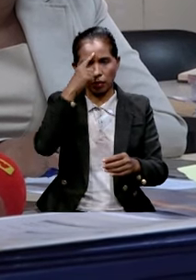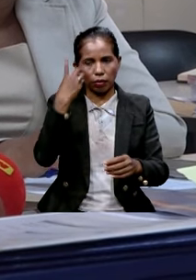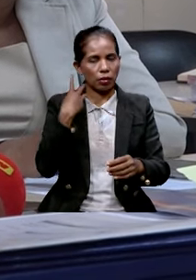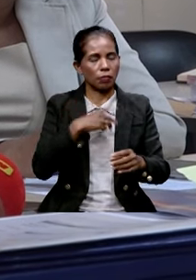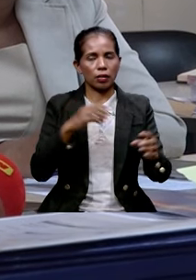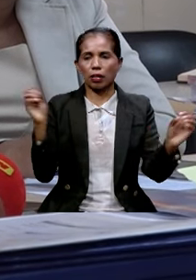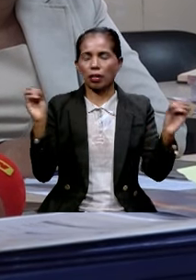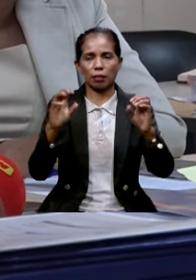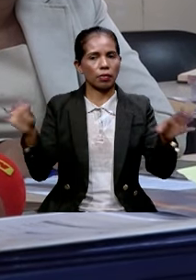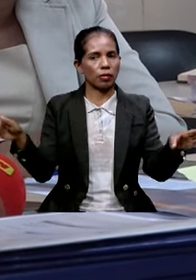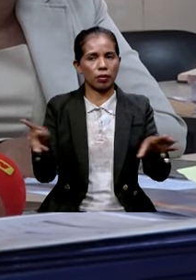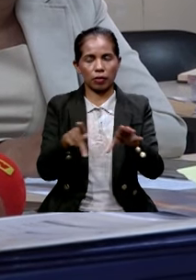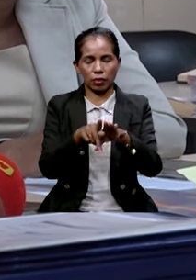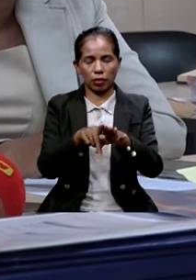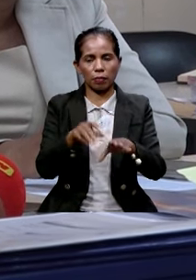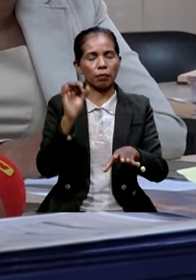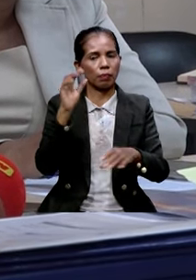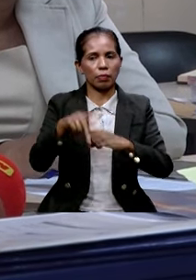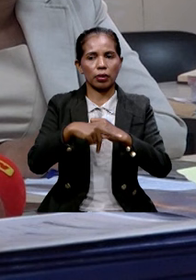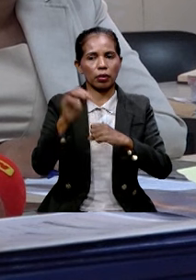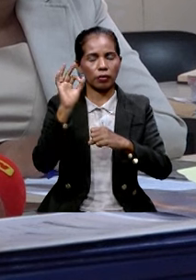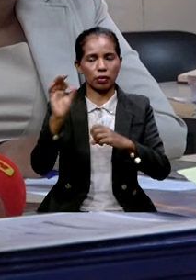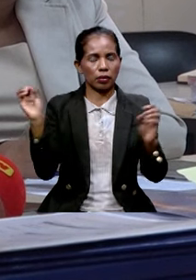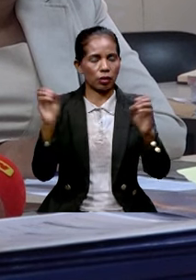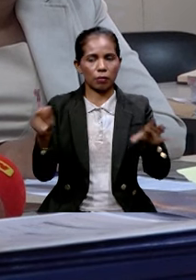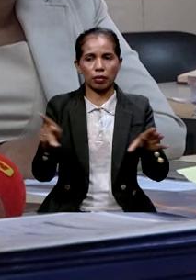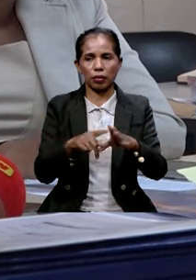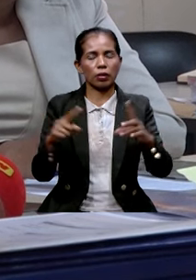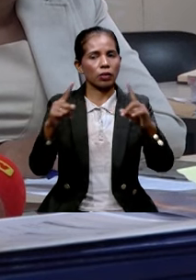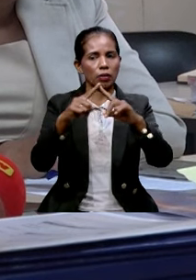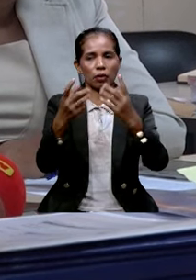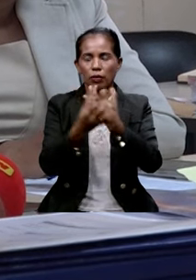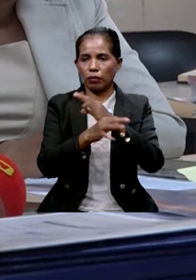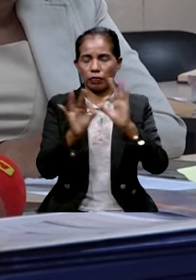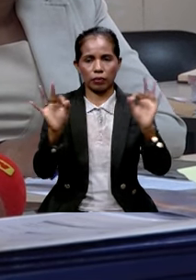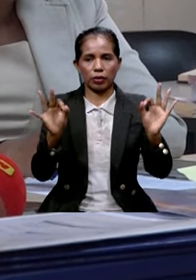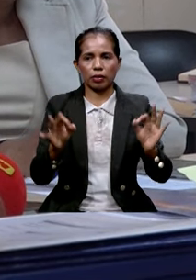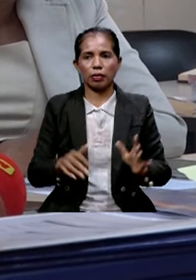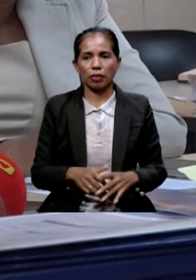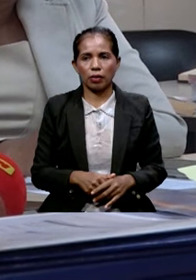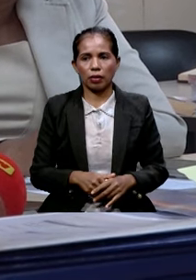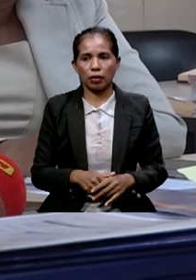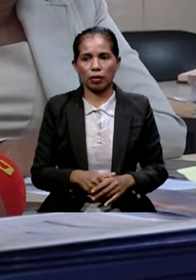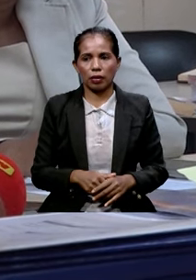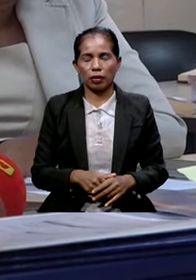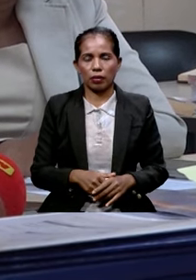participa. Fretilin sila participa. Toho tu. Toho. Lene